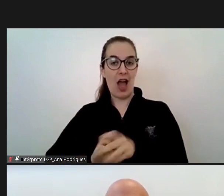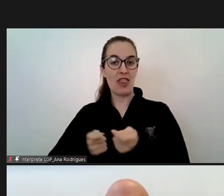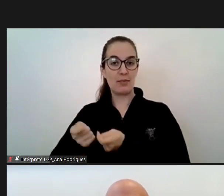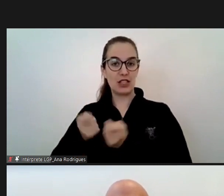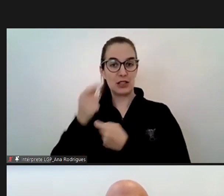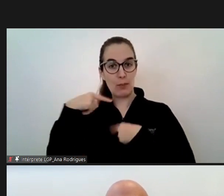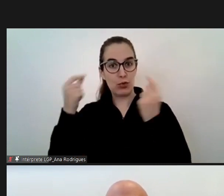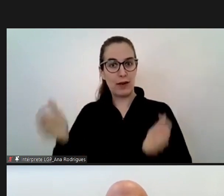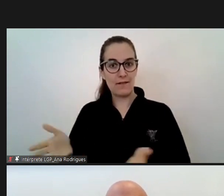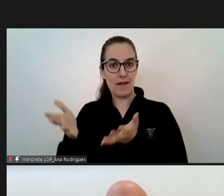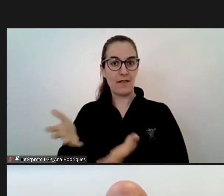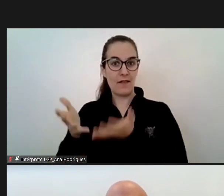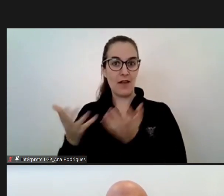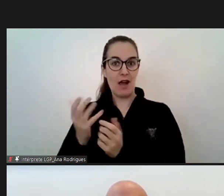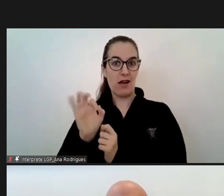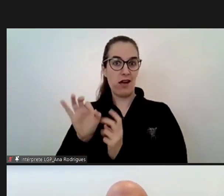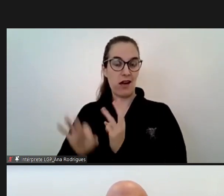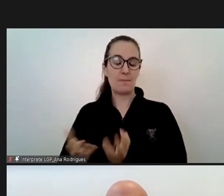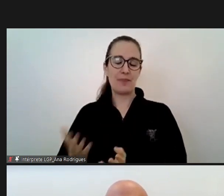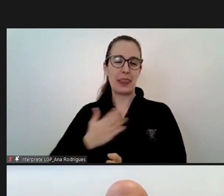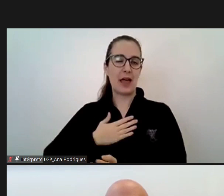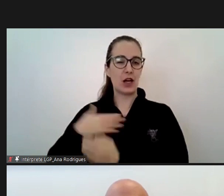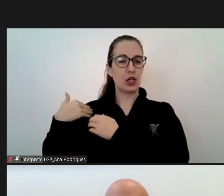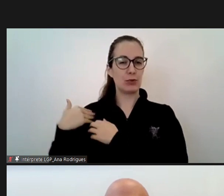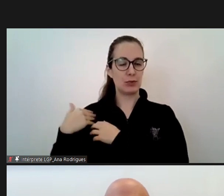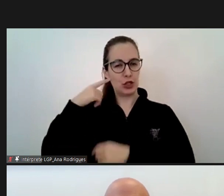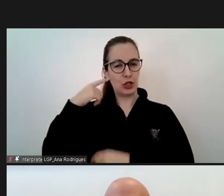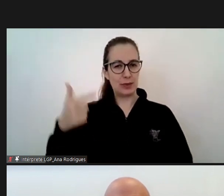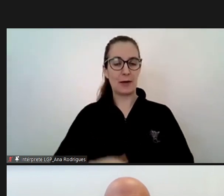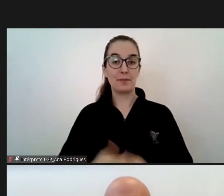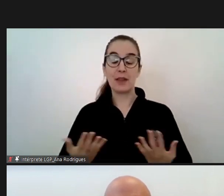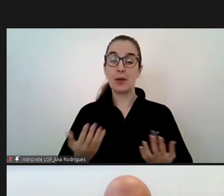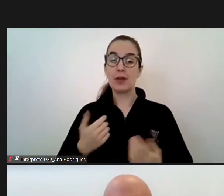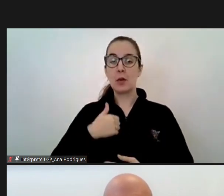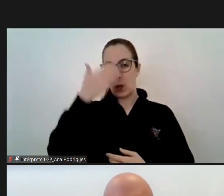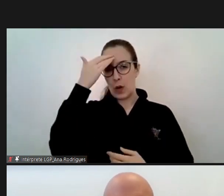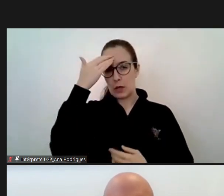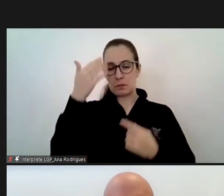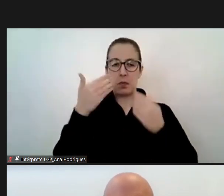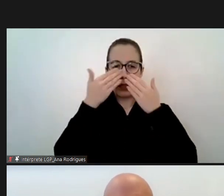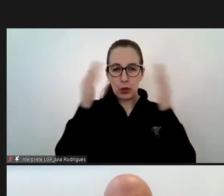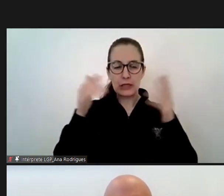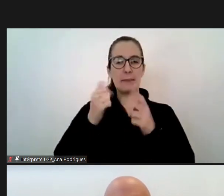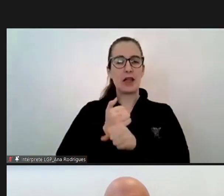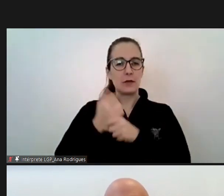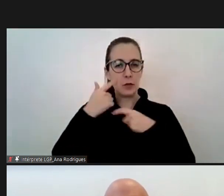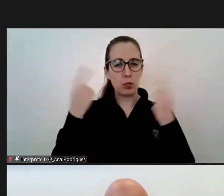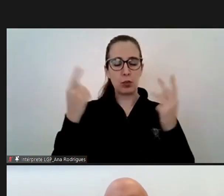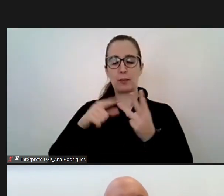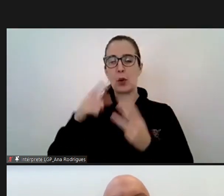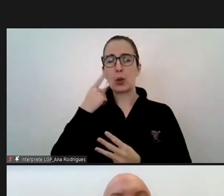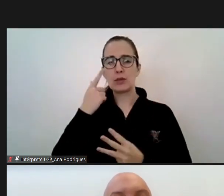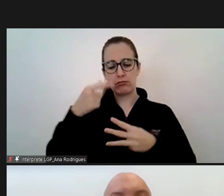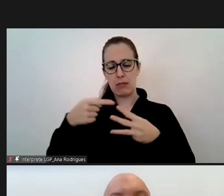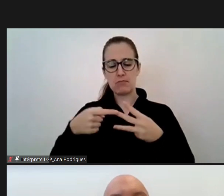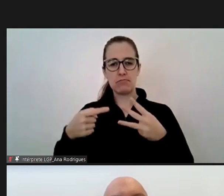pública, dar-nos esta especial responsabilidade e este pilar democracia, serviço público e conhecimento, este pilar